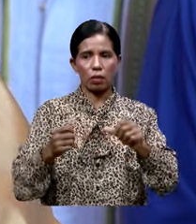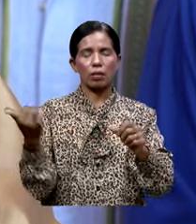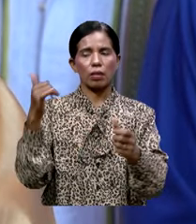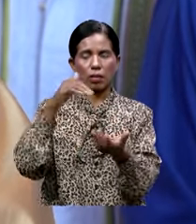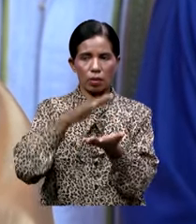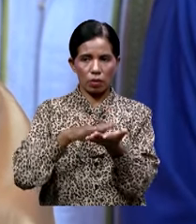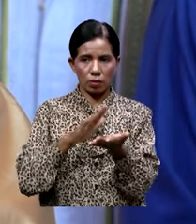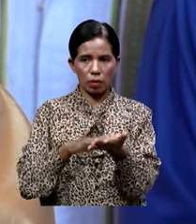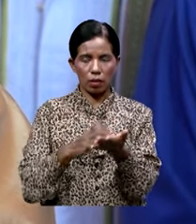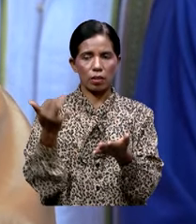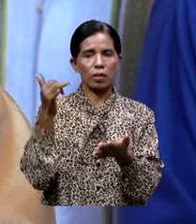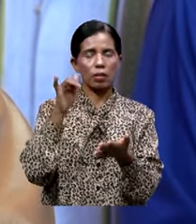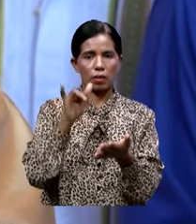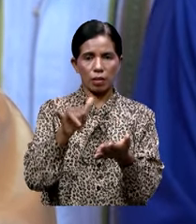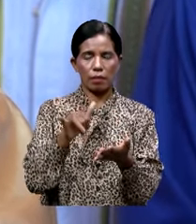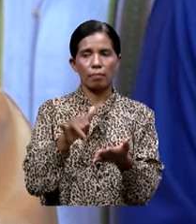escola. Se a